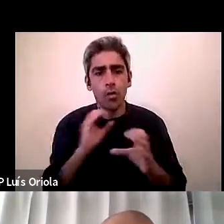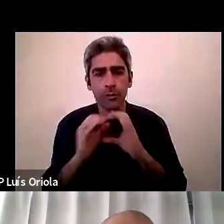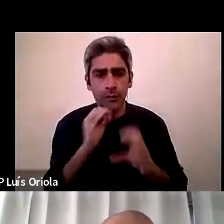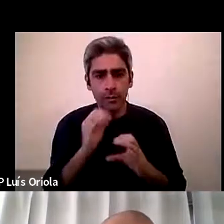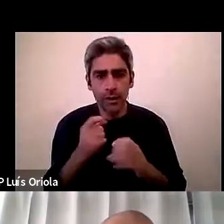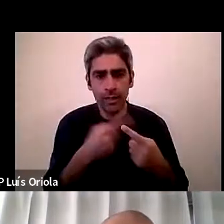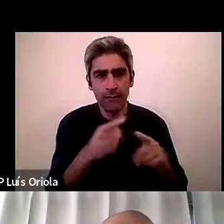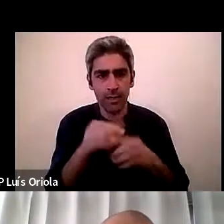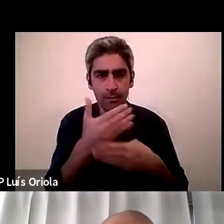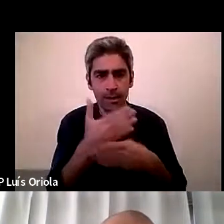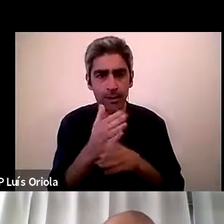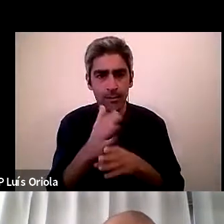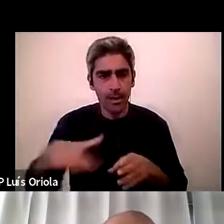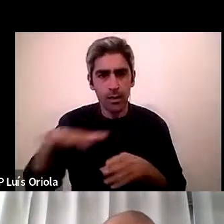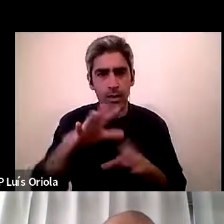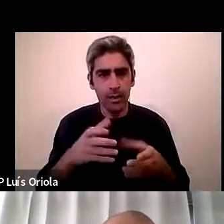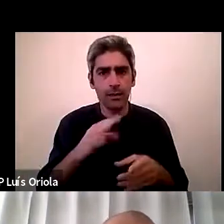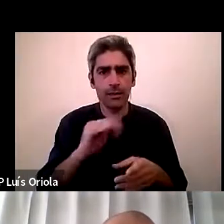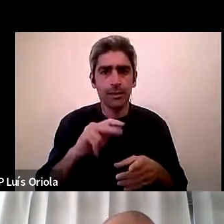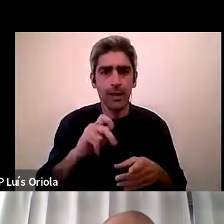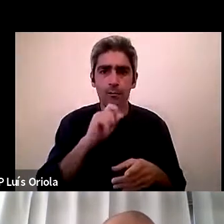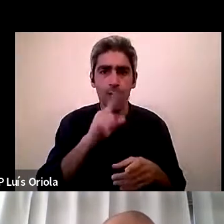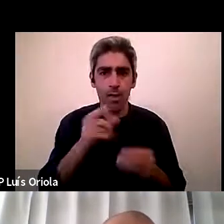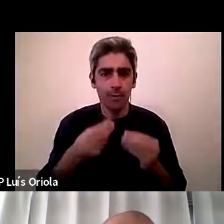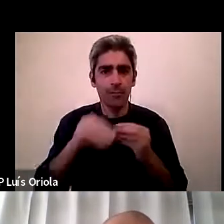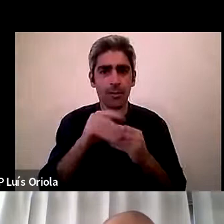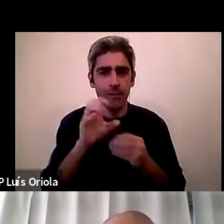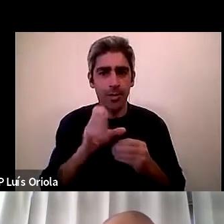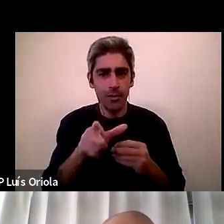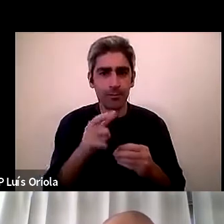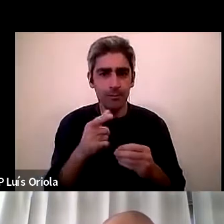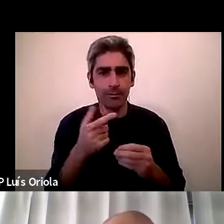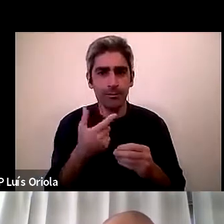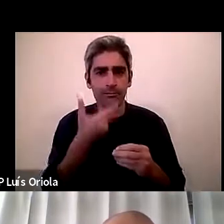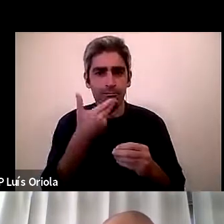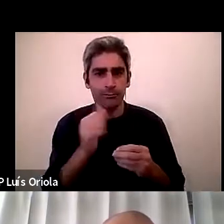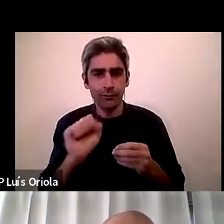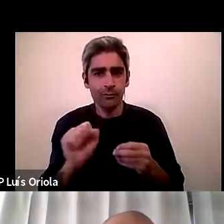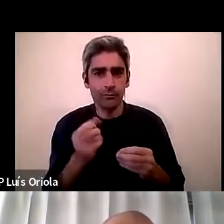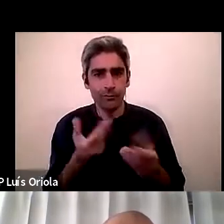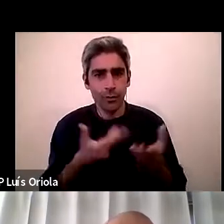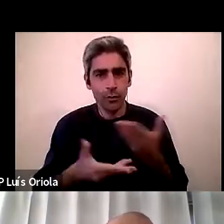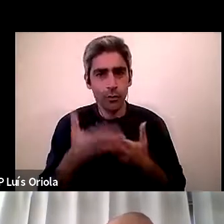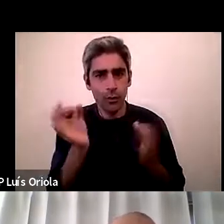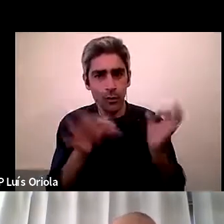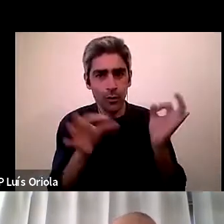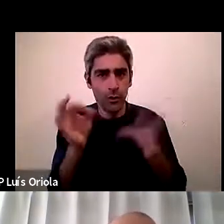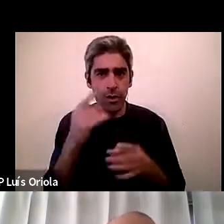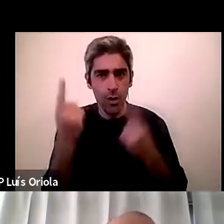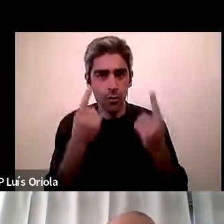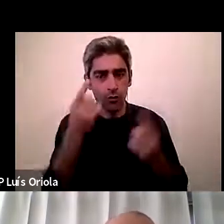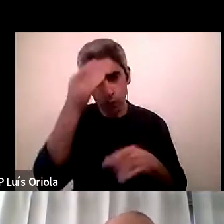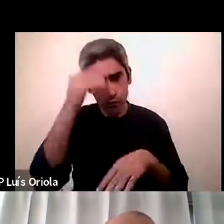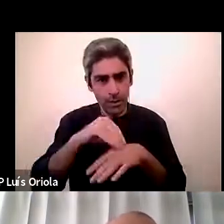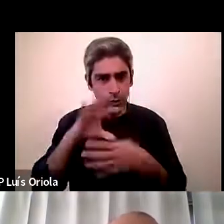os diferentes departamentos. Se calhar a Sara poderá, de forma empírica, trocar alguns comentários